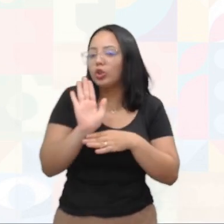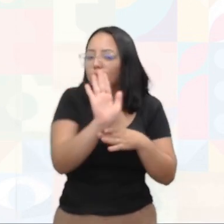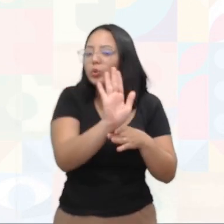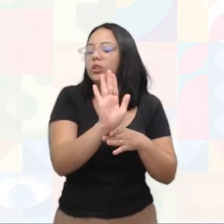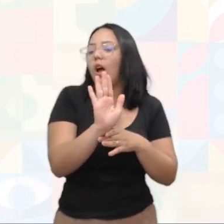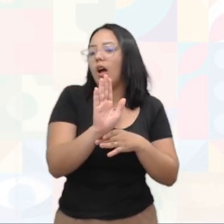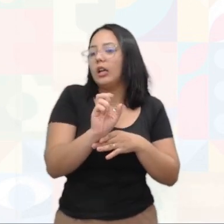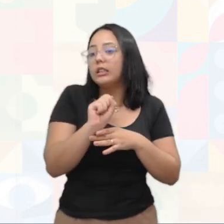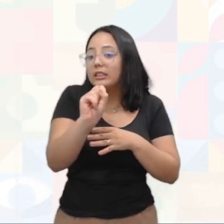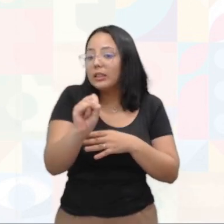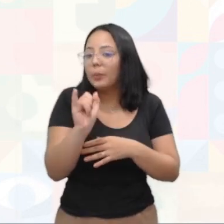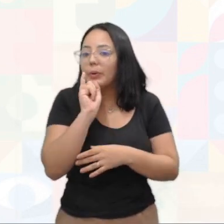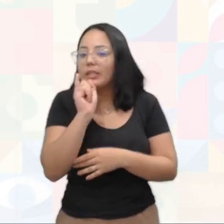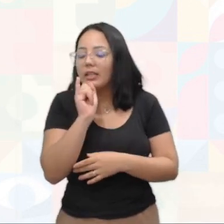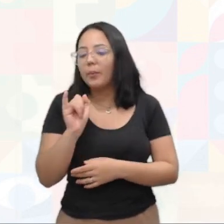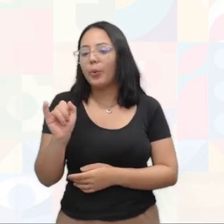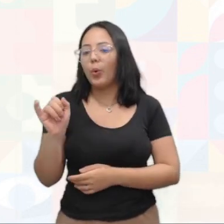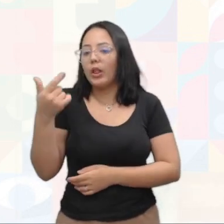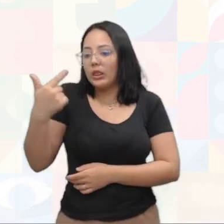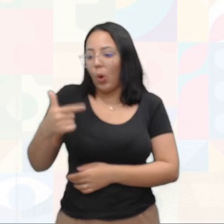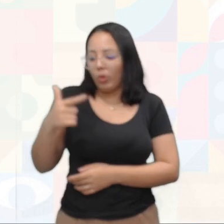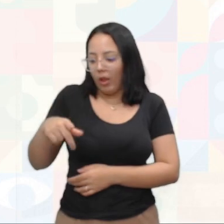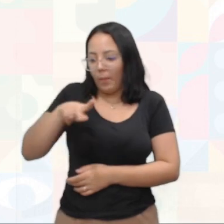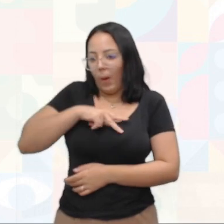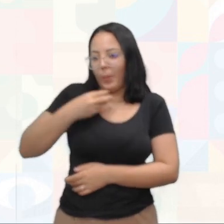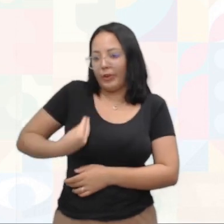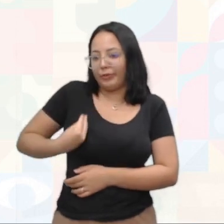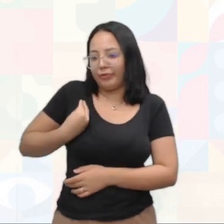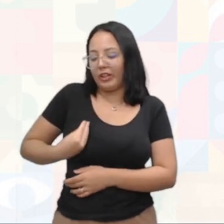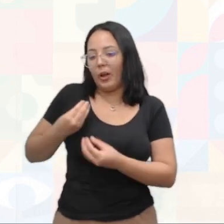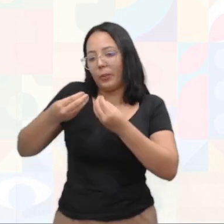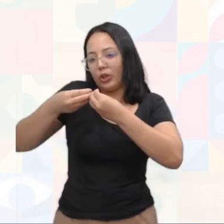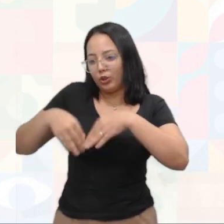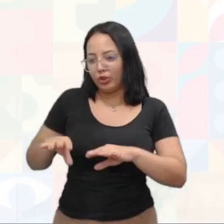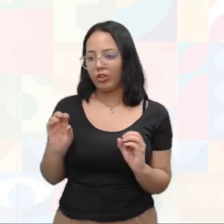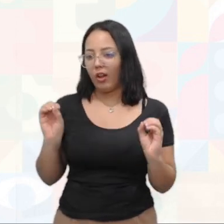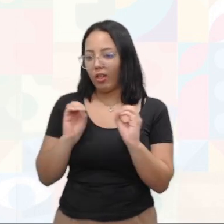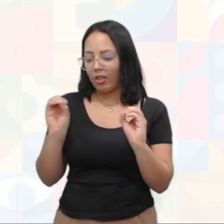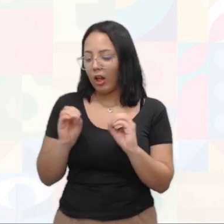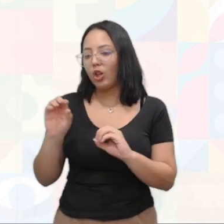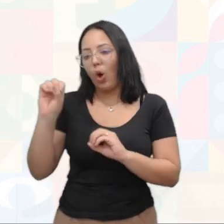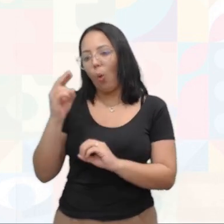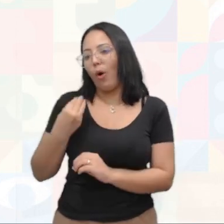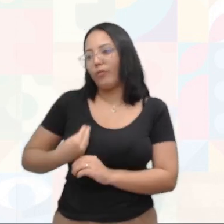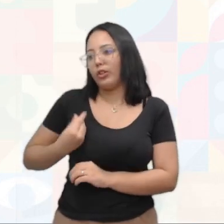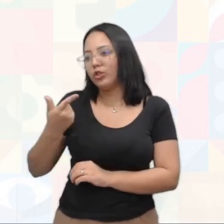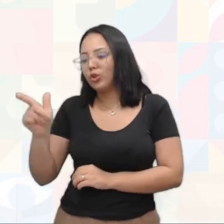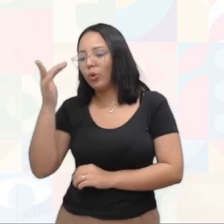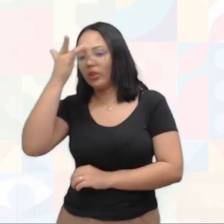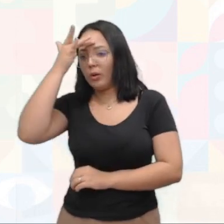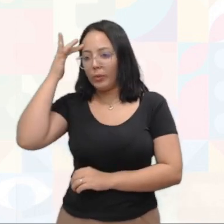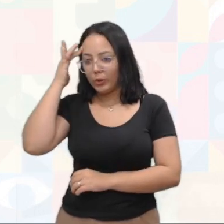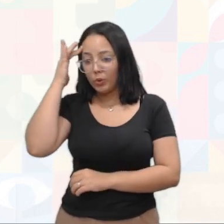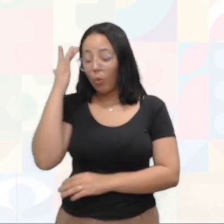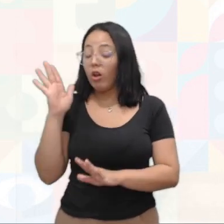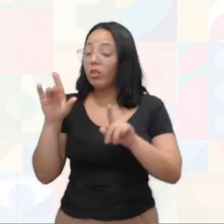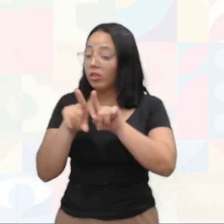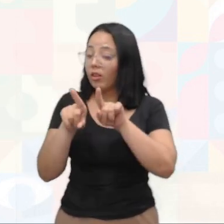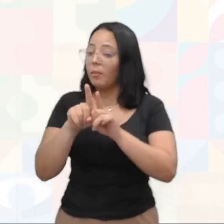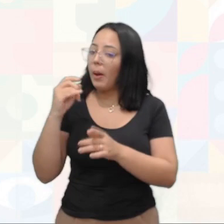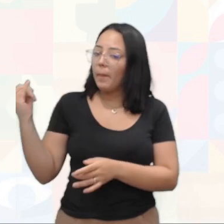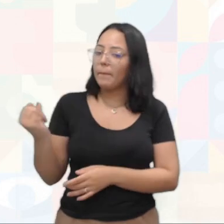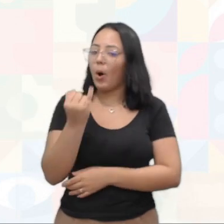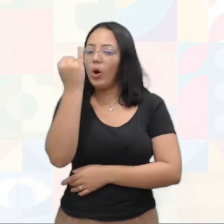se este ato não colocar em risco a sua própria vida ou a vida de outras, sendo importante